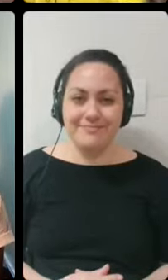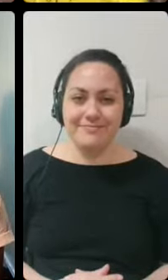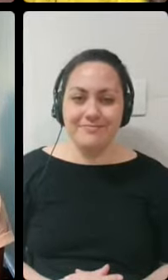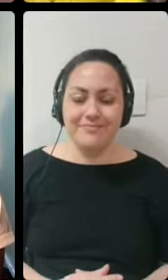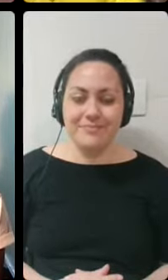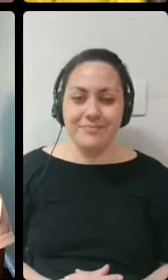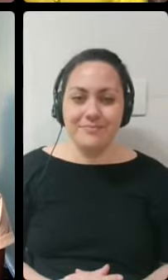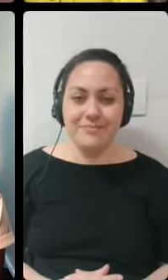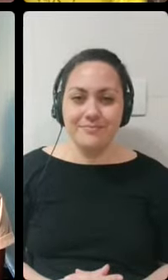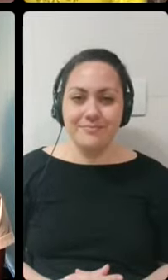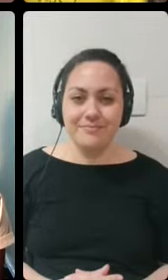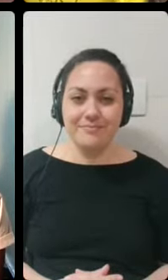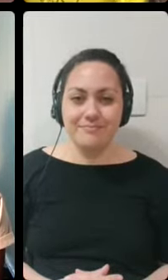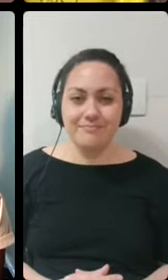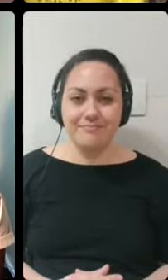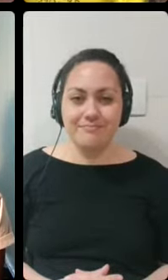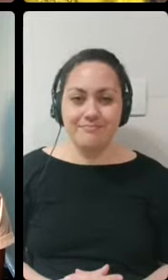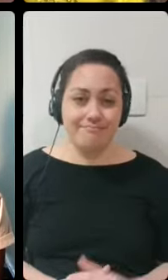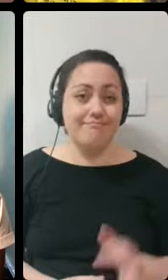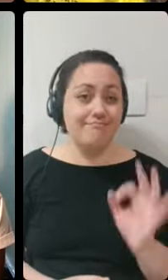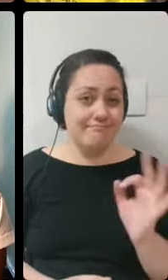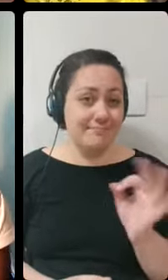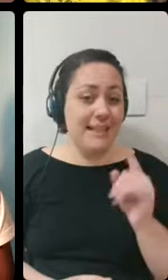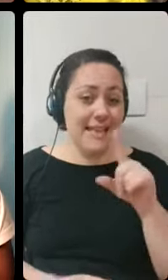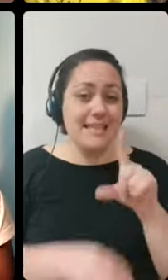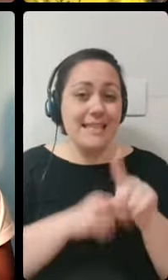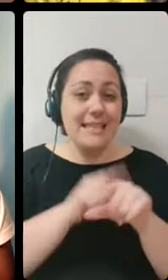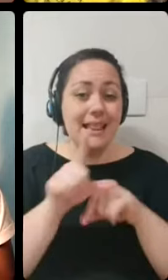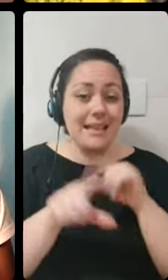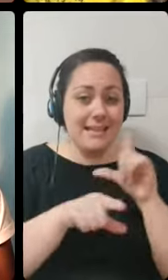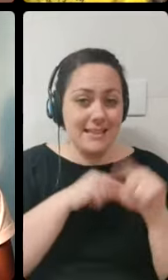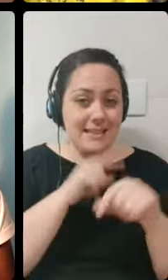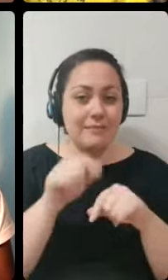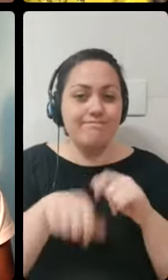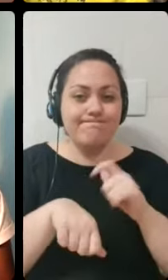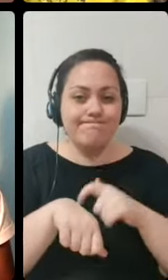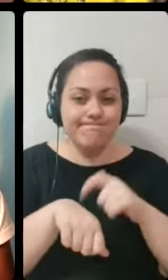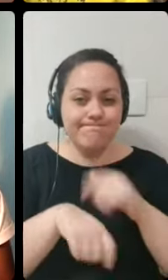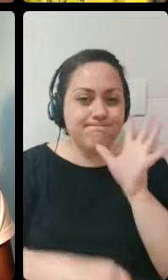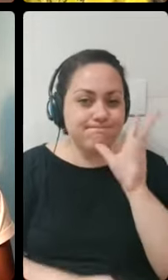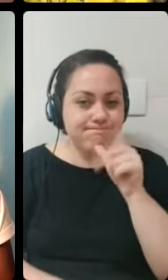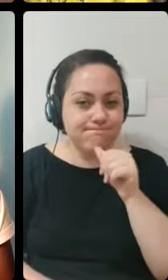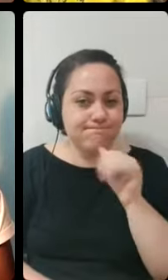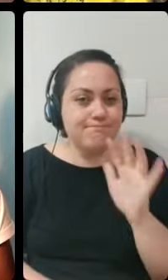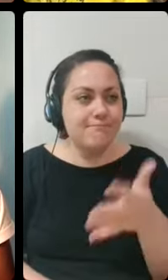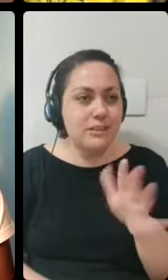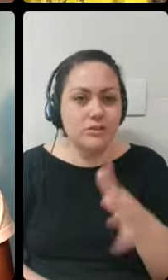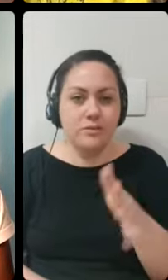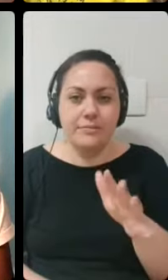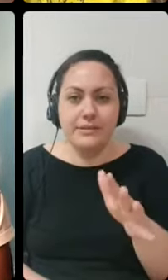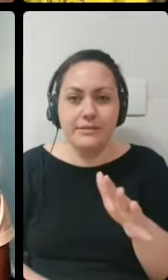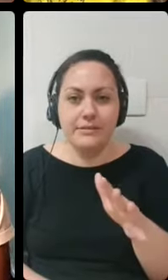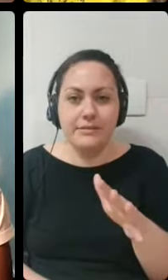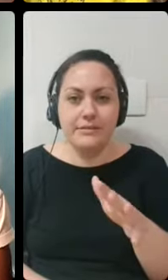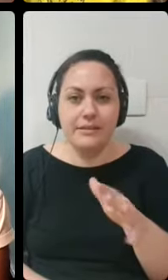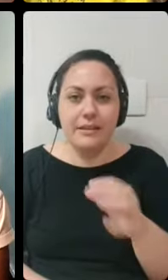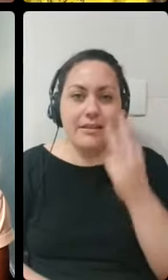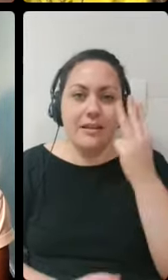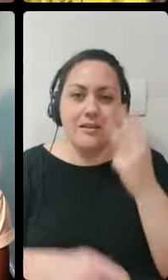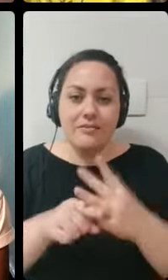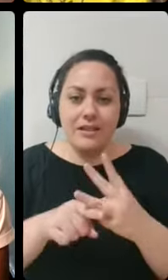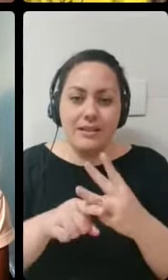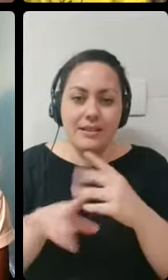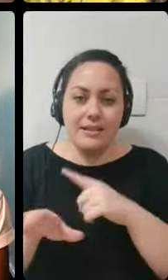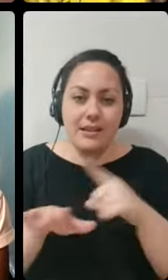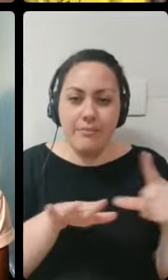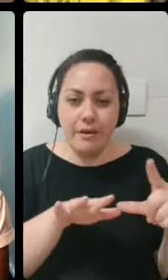É um processo seletivo bem longo, né? Gente, praticamente são 3 vezes na semana que vocês se